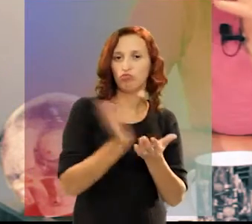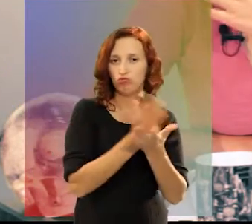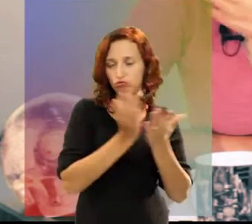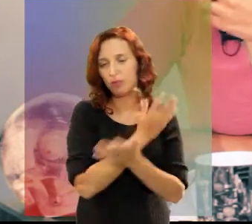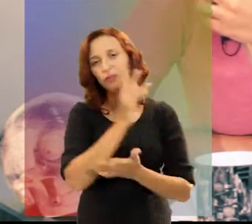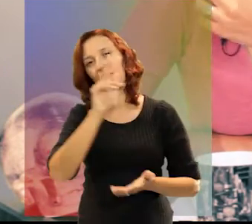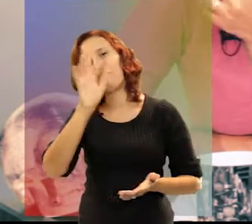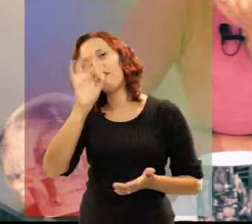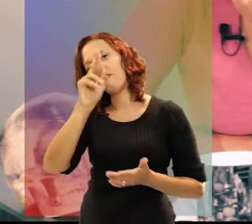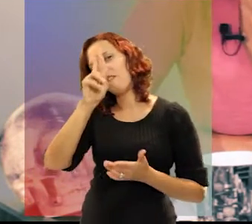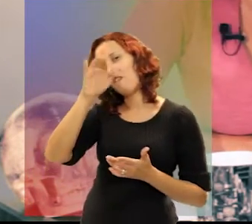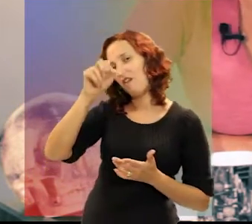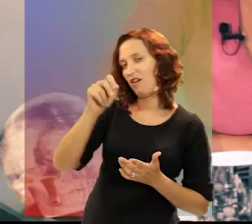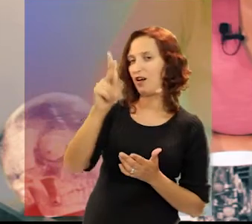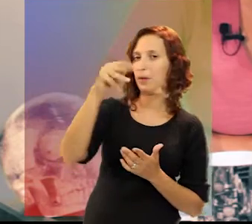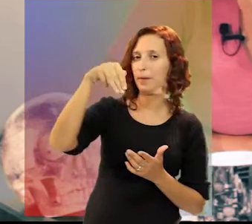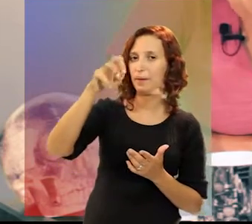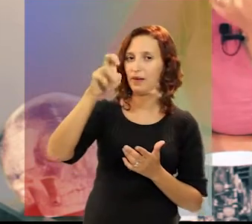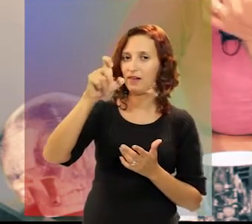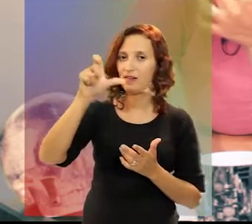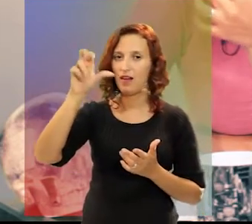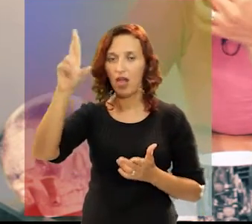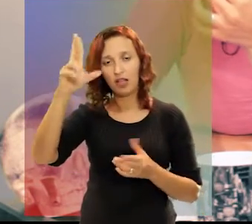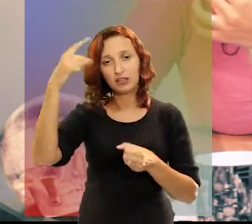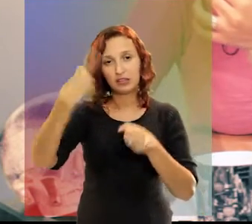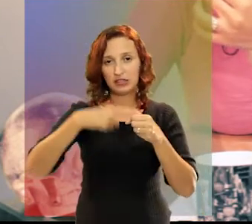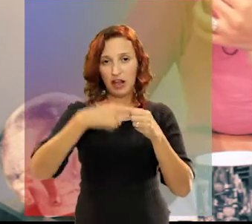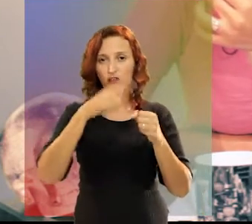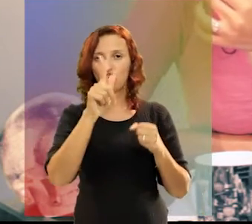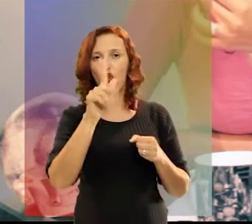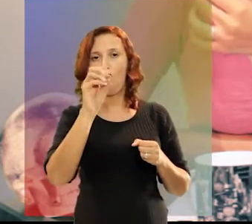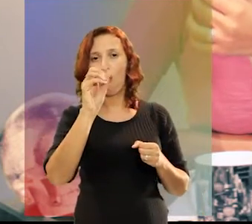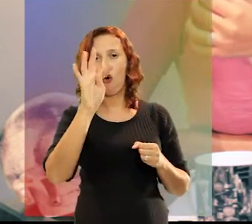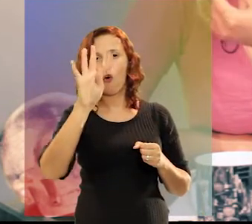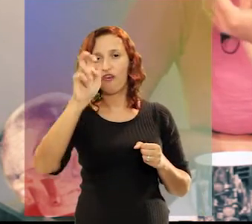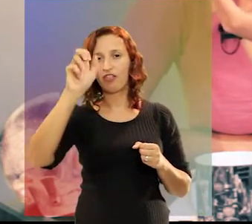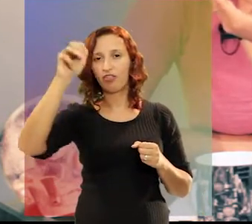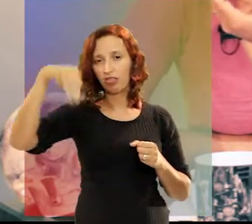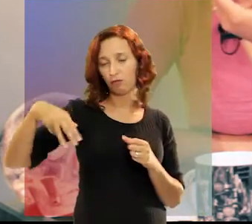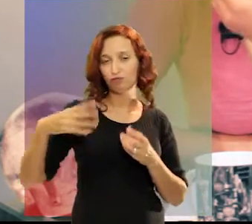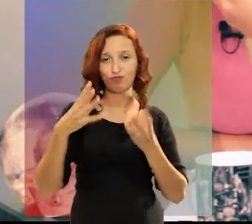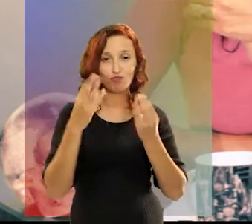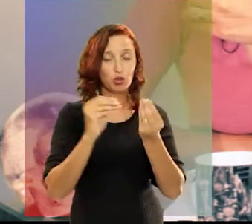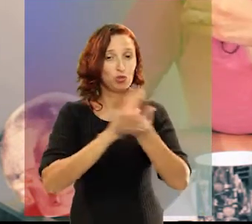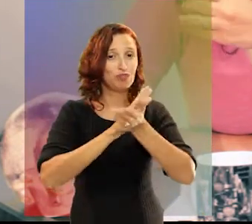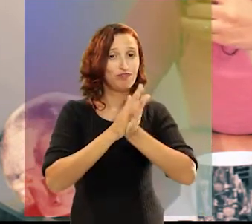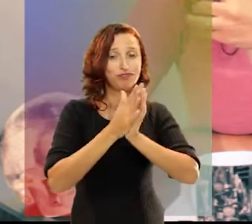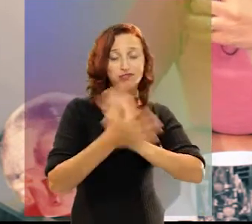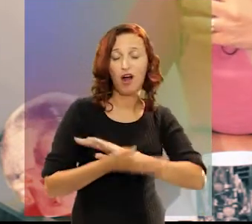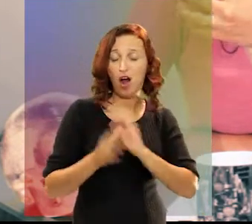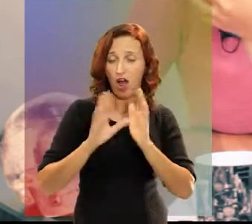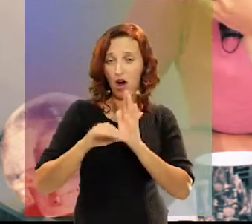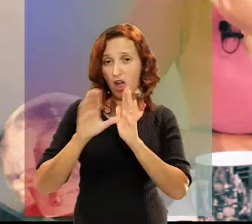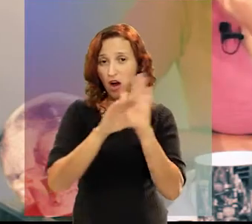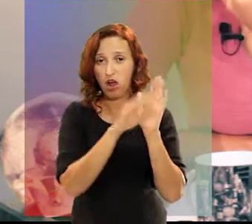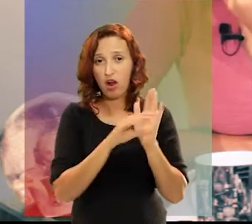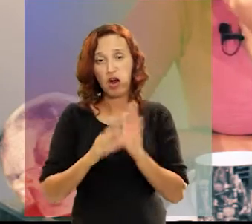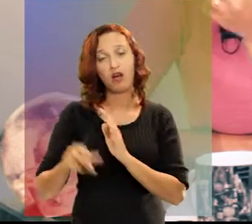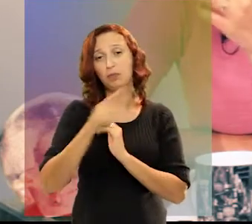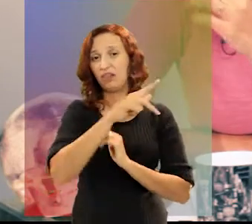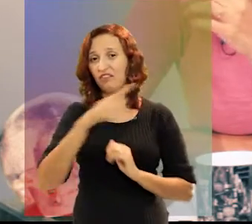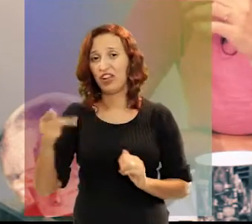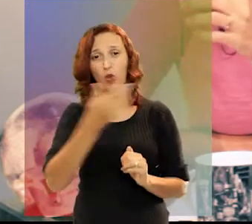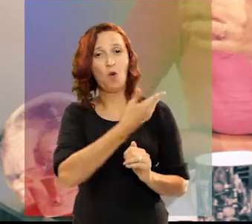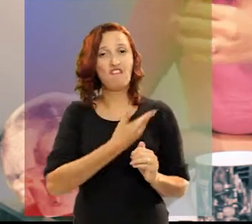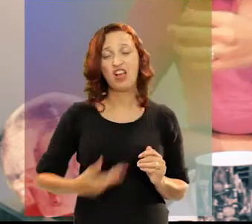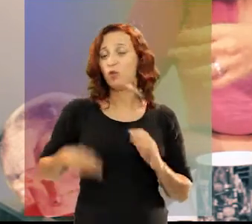Frank Miller, porque ele tem essa mesma perspectiva. Gotham tá totalmente tomada pela corrupção, o governador é um imbecil, o prefeito é um idiota,